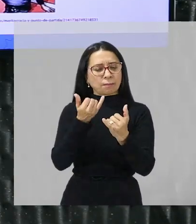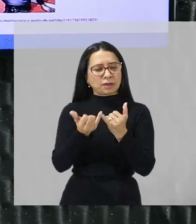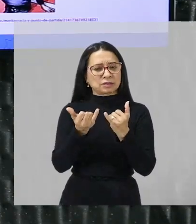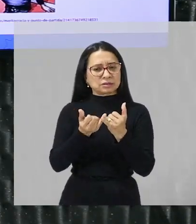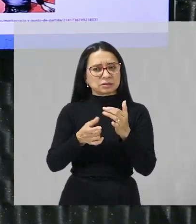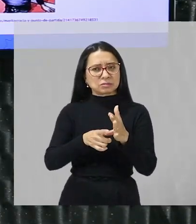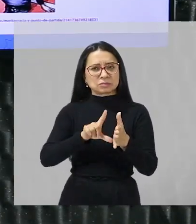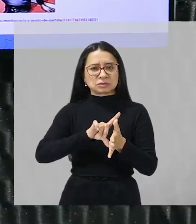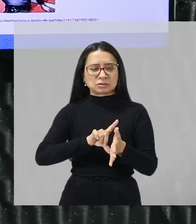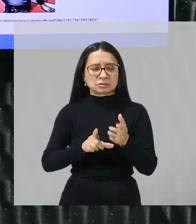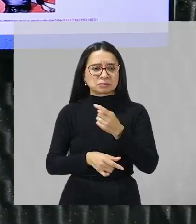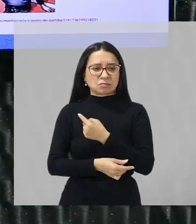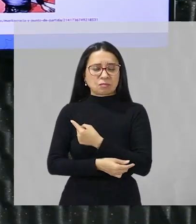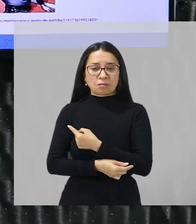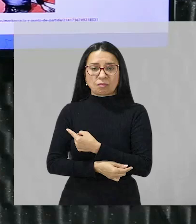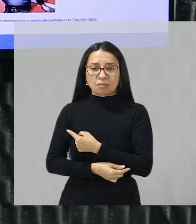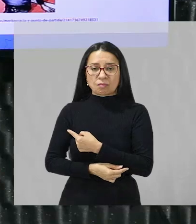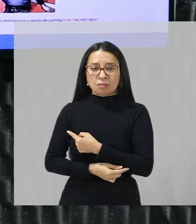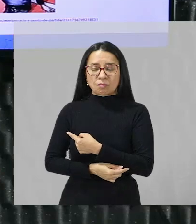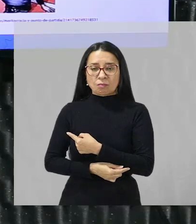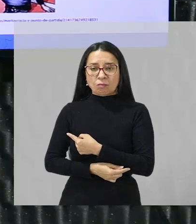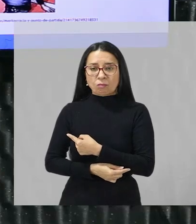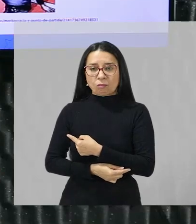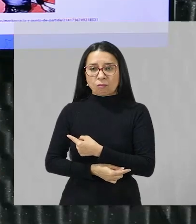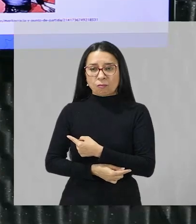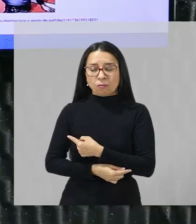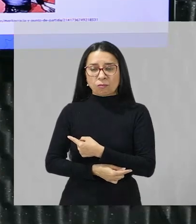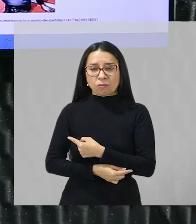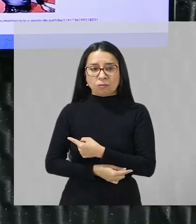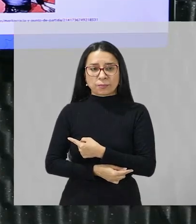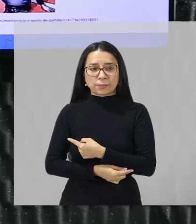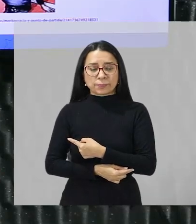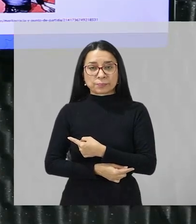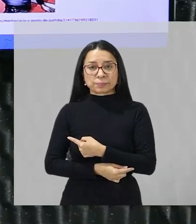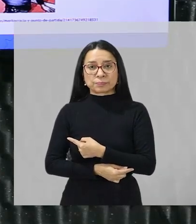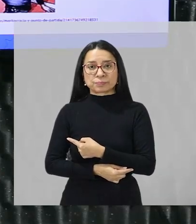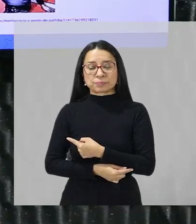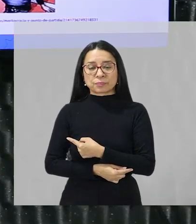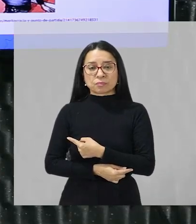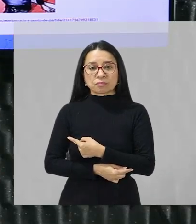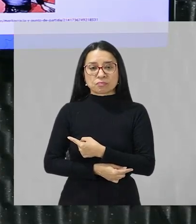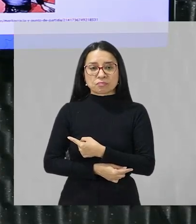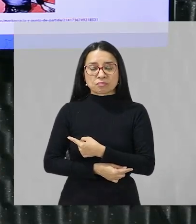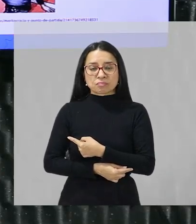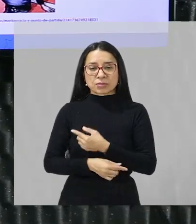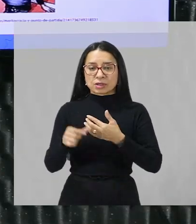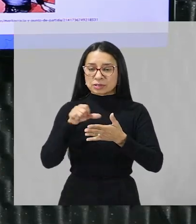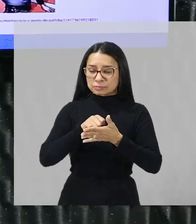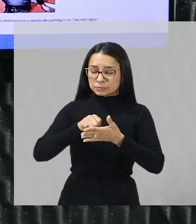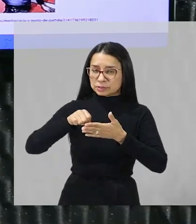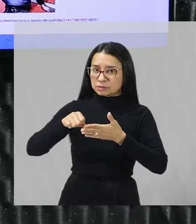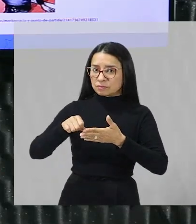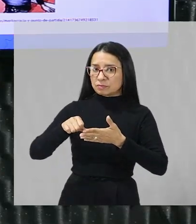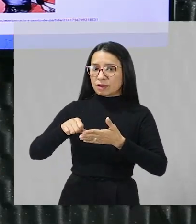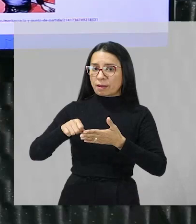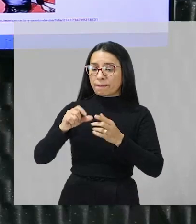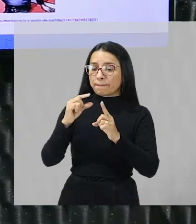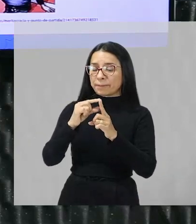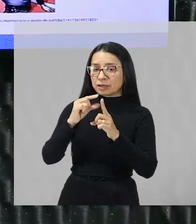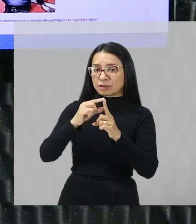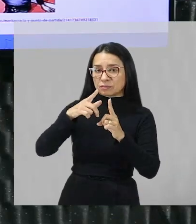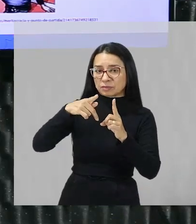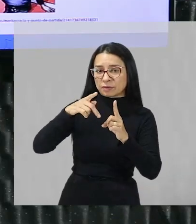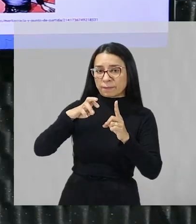Então ele está pegando essa desigualdade e inserindo no contexto. O mercado de trabalho é o contexto da questão.